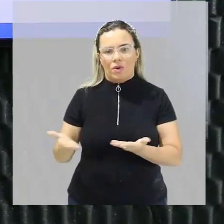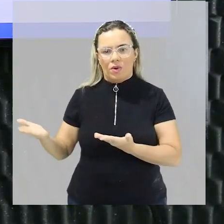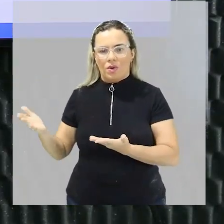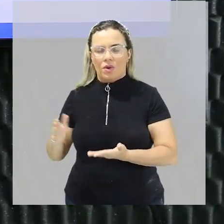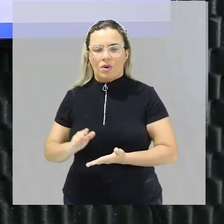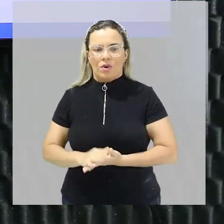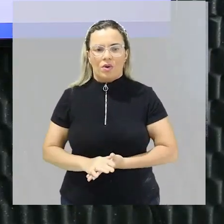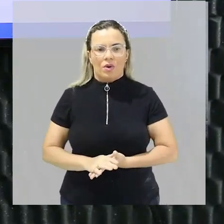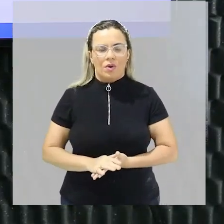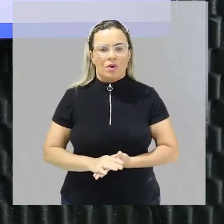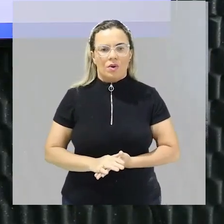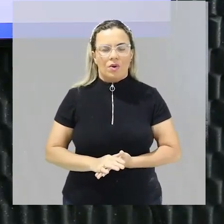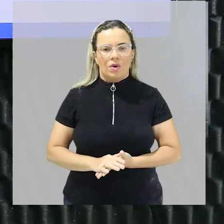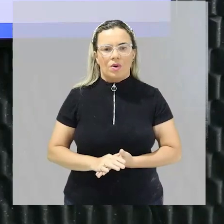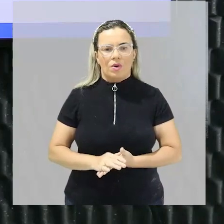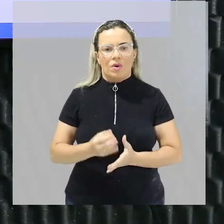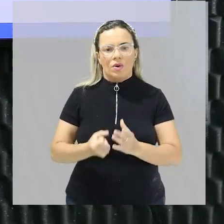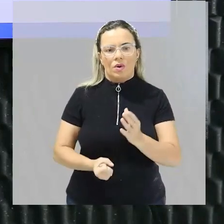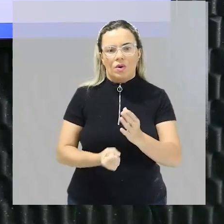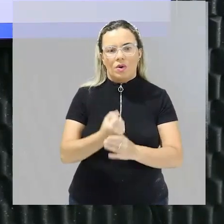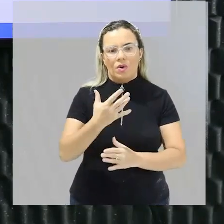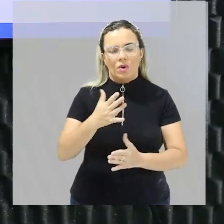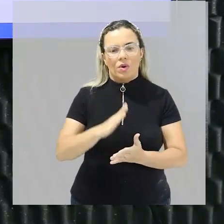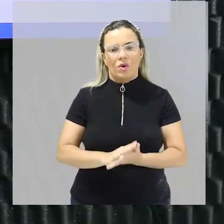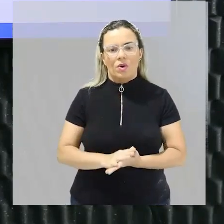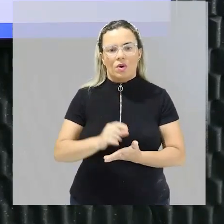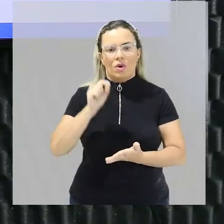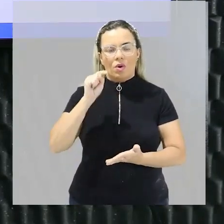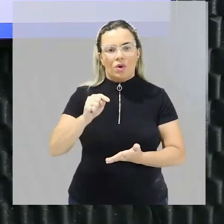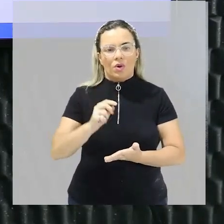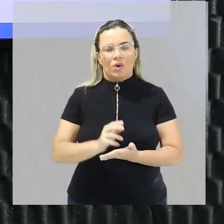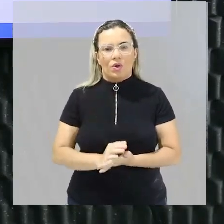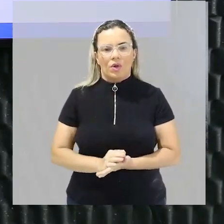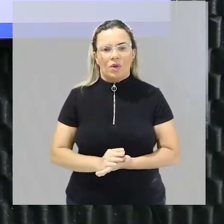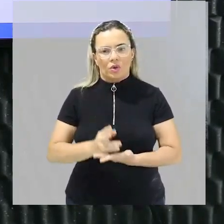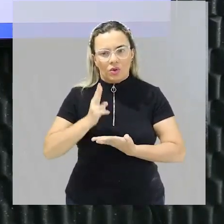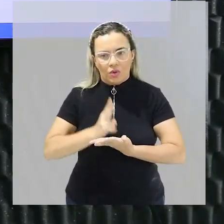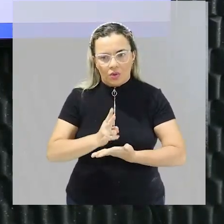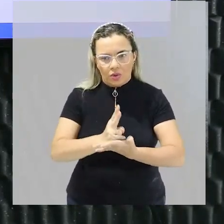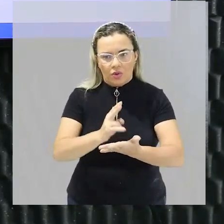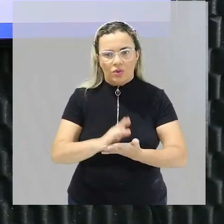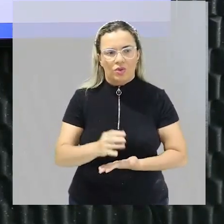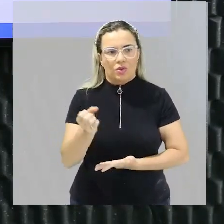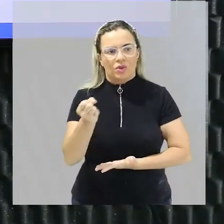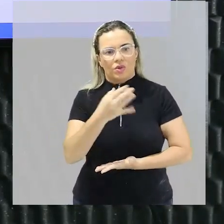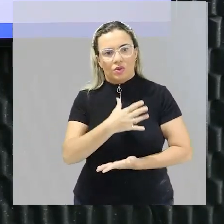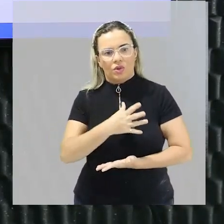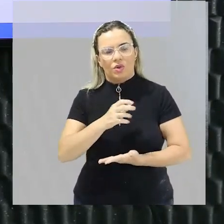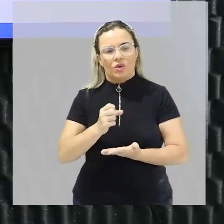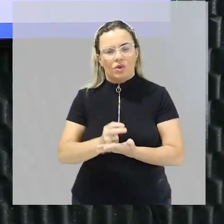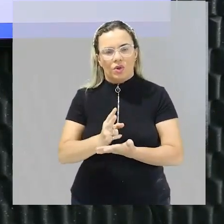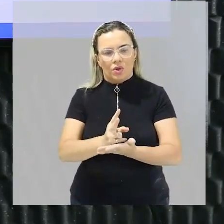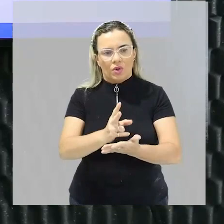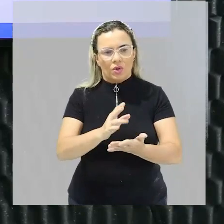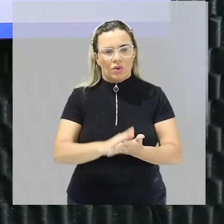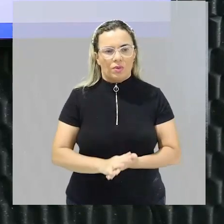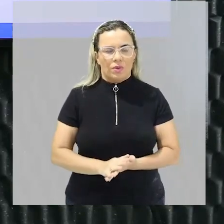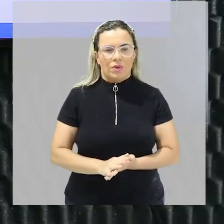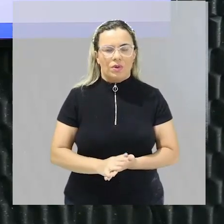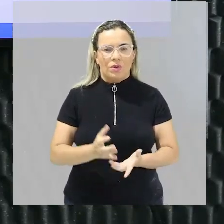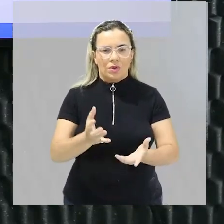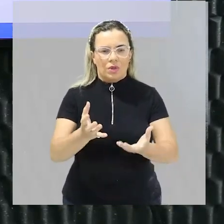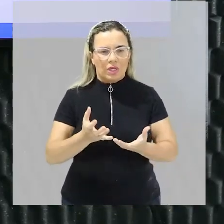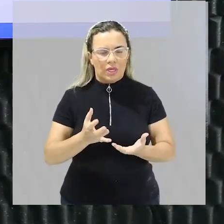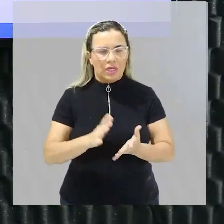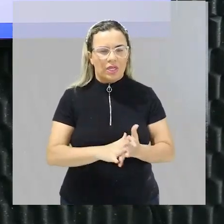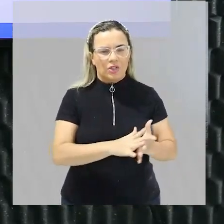produção ininterrupta de novidades e seu consumo seja feita continuamente. Olha a palavra consumo, já dá uma ideia de